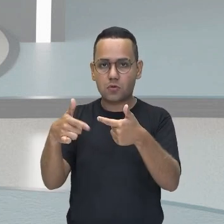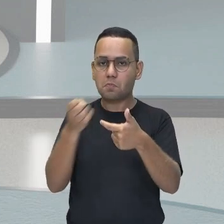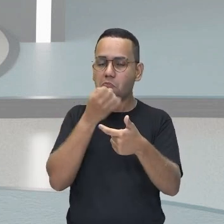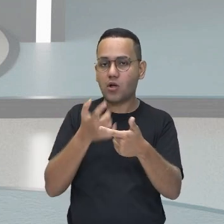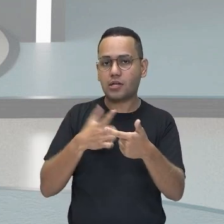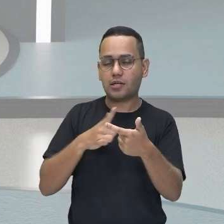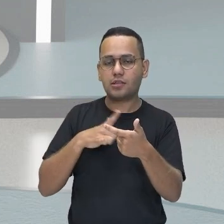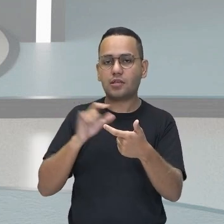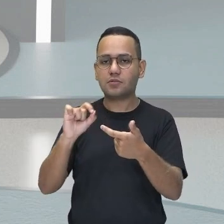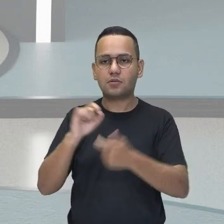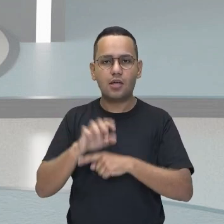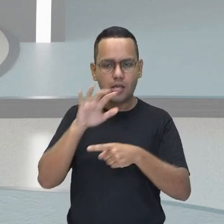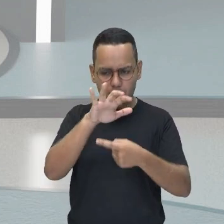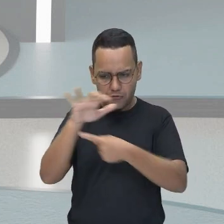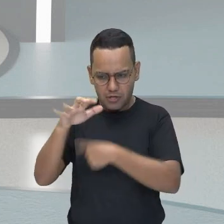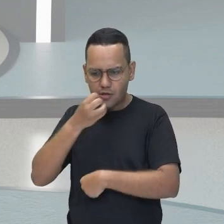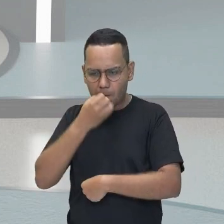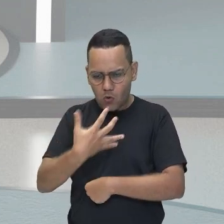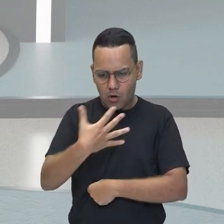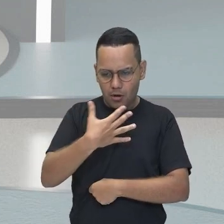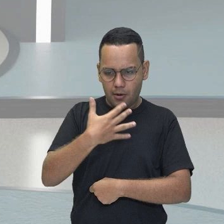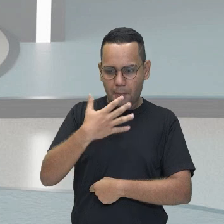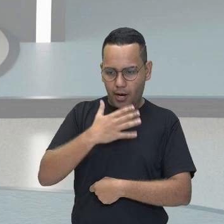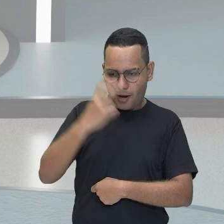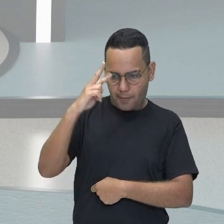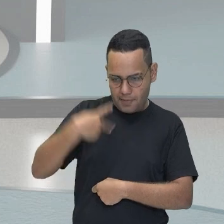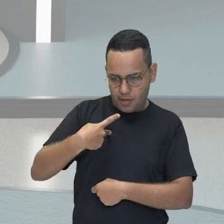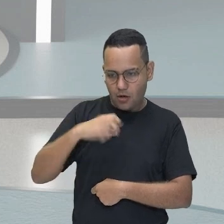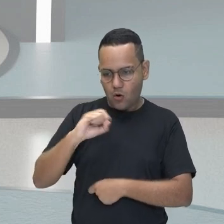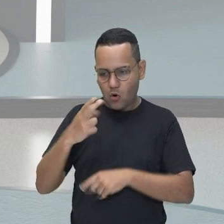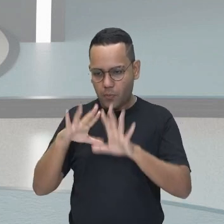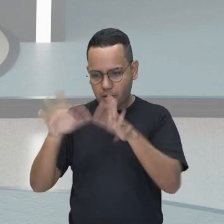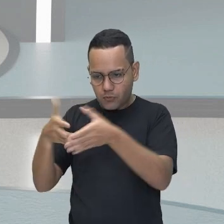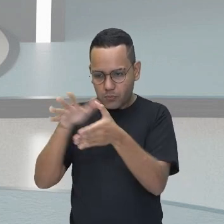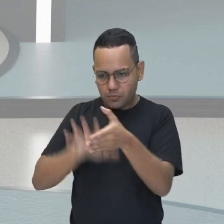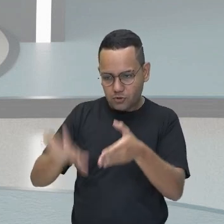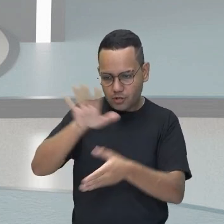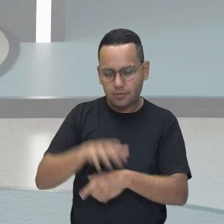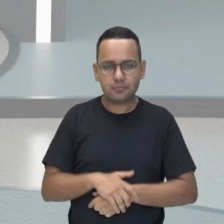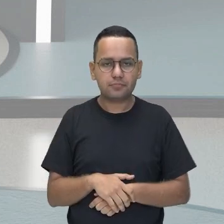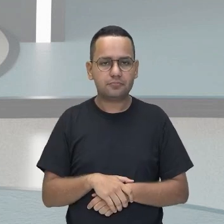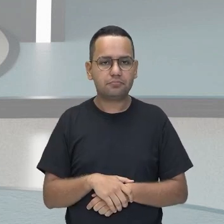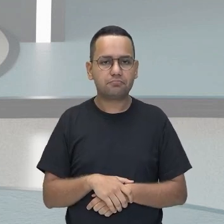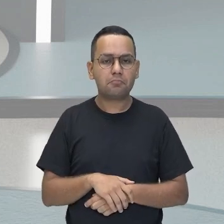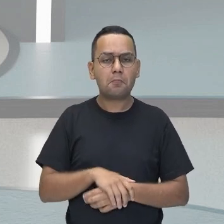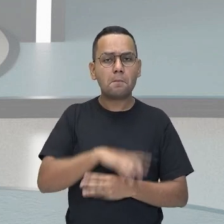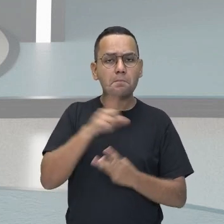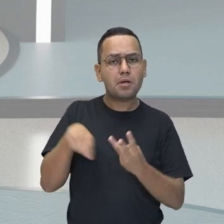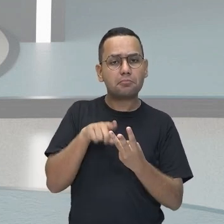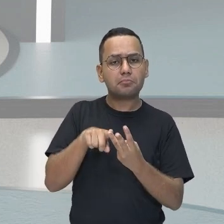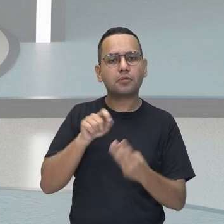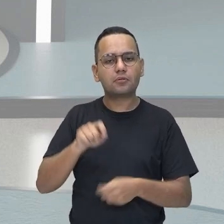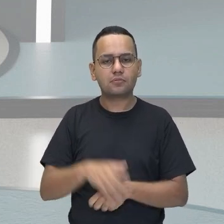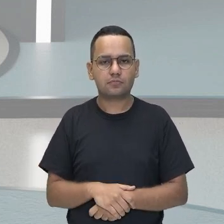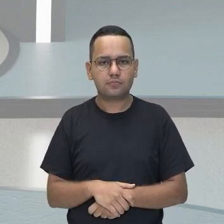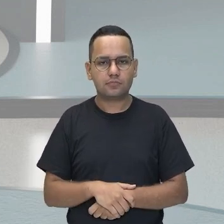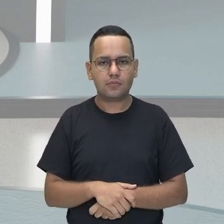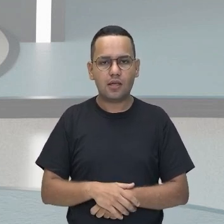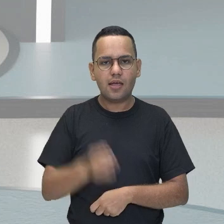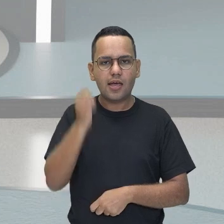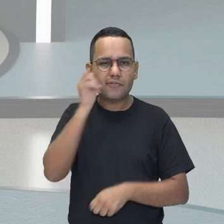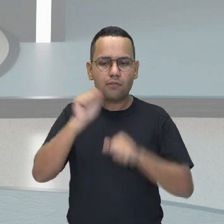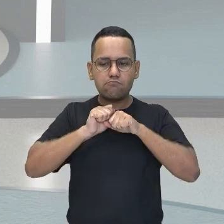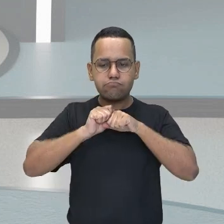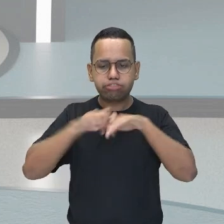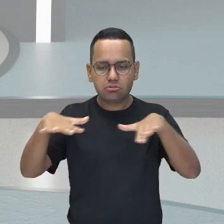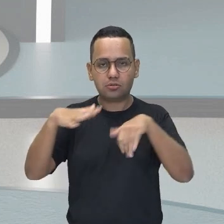mim, mas para toda a comunidade, para todos aqueles que estão ao meu redor. O objetivo principal dela é evitar a